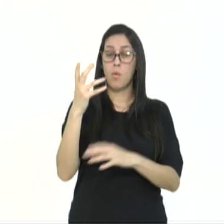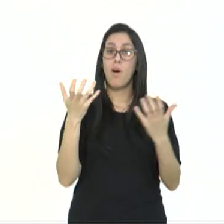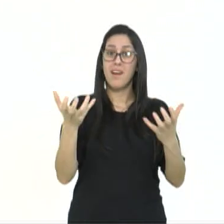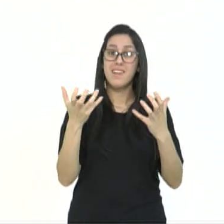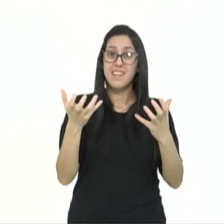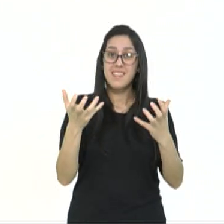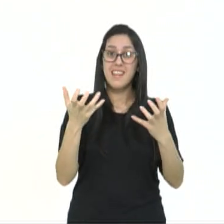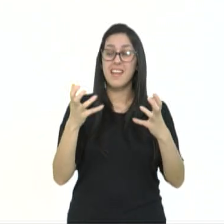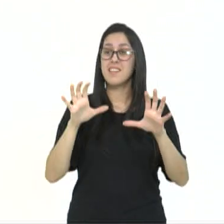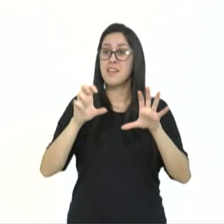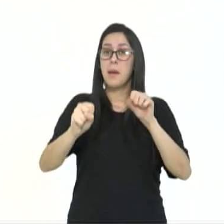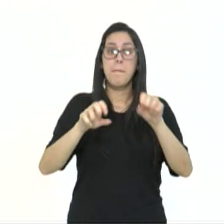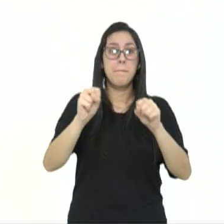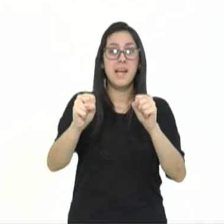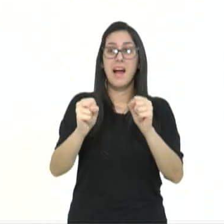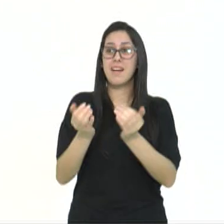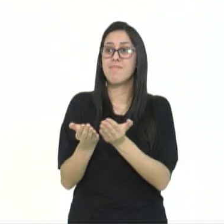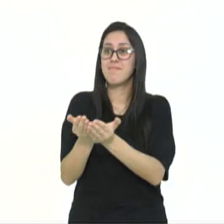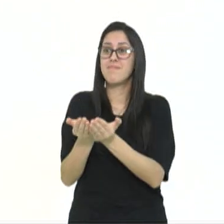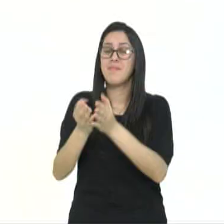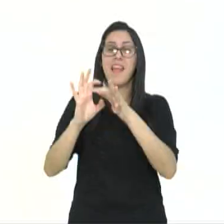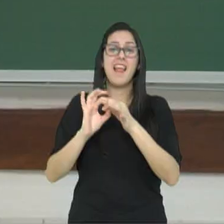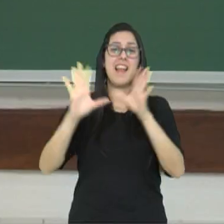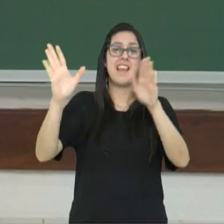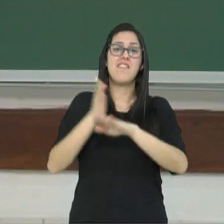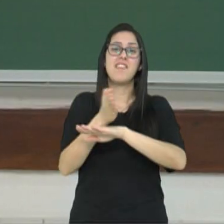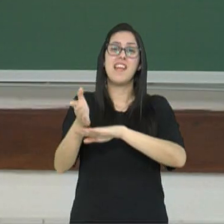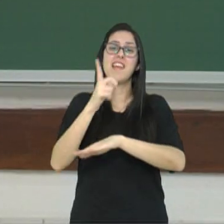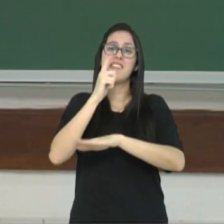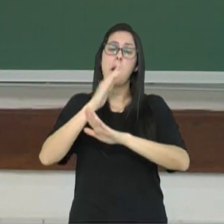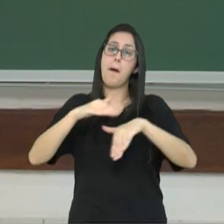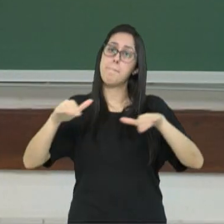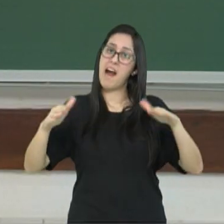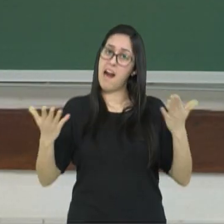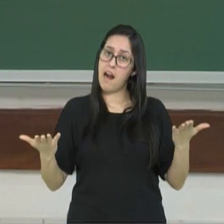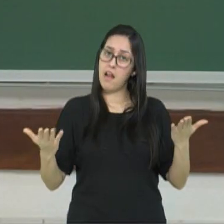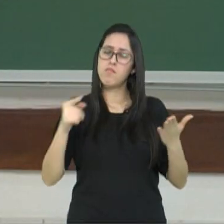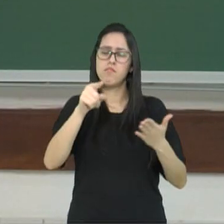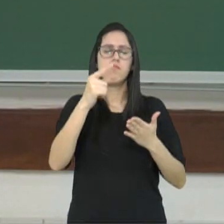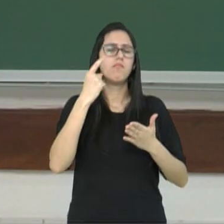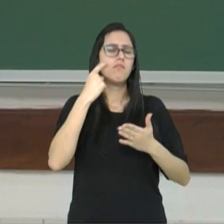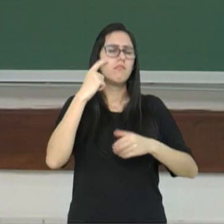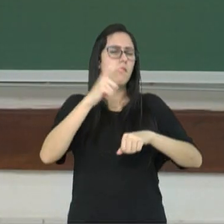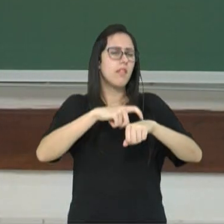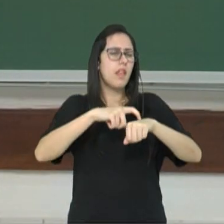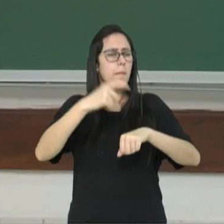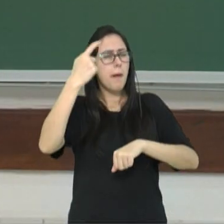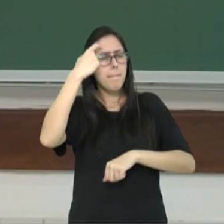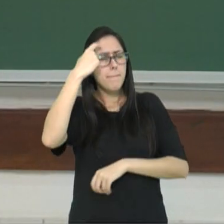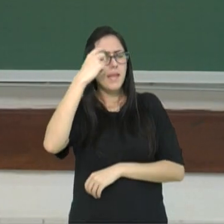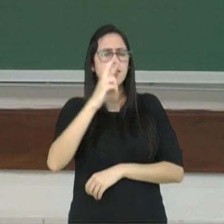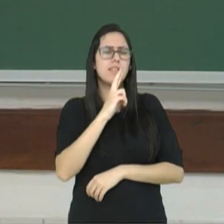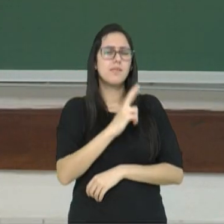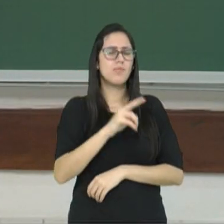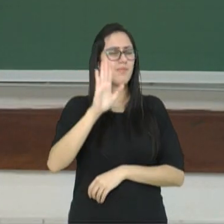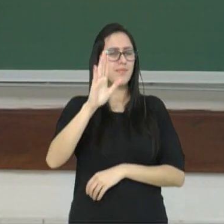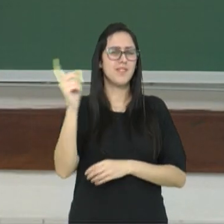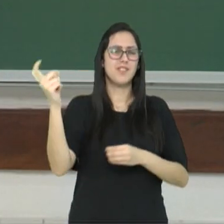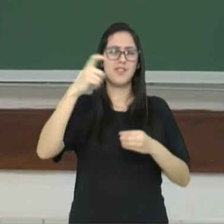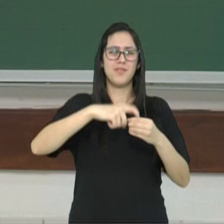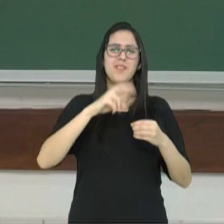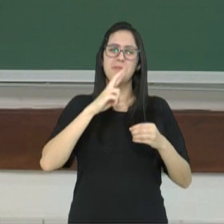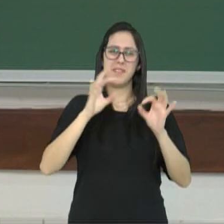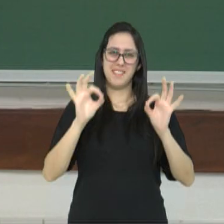possuir um porto de livre acesso ao Oceano Atlântico. Vocês vão ter um tempinho aí para pensar e responder e eu já retorno